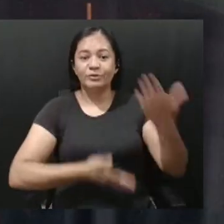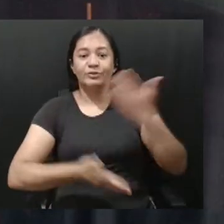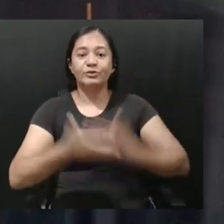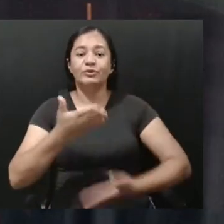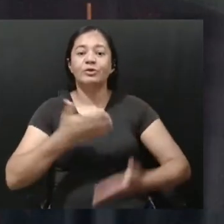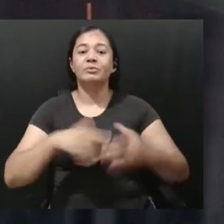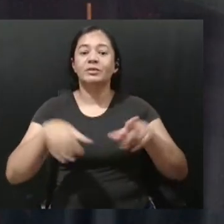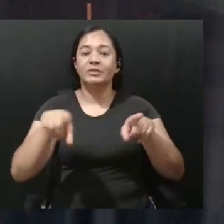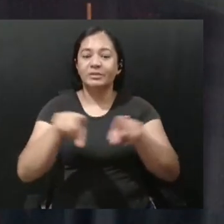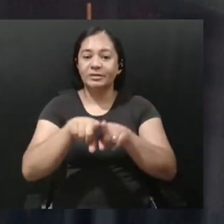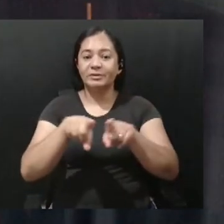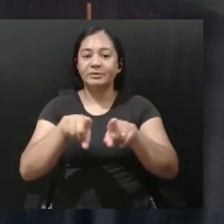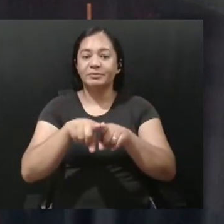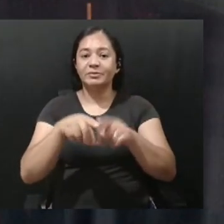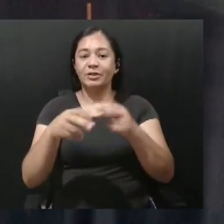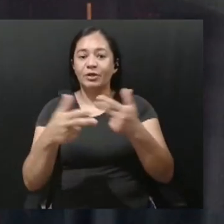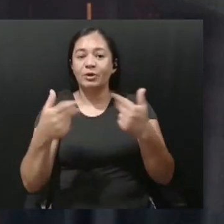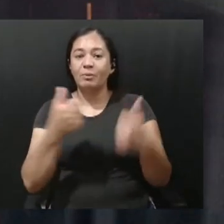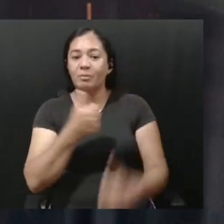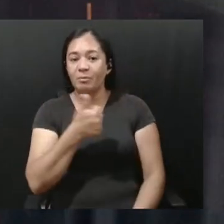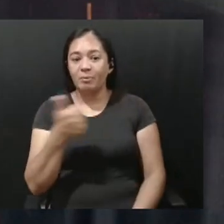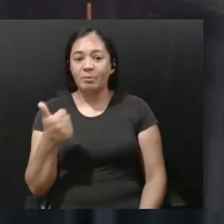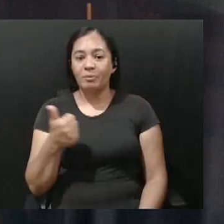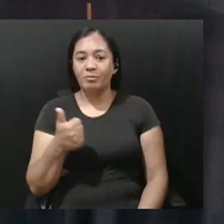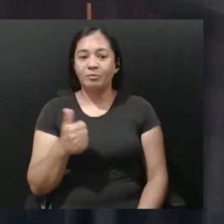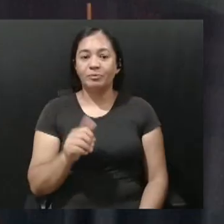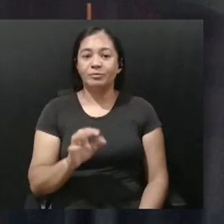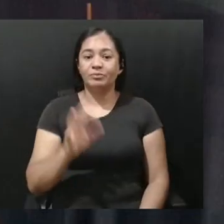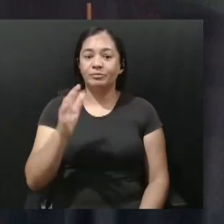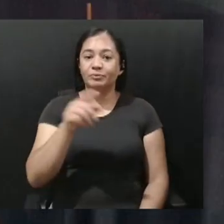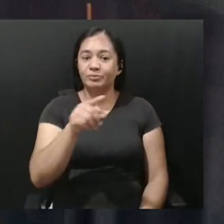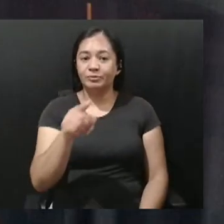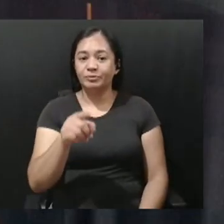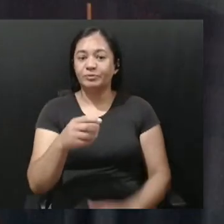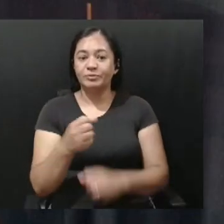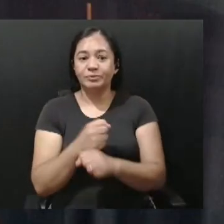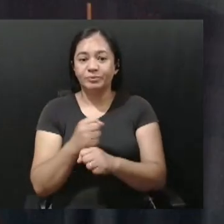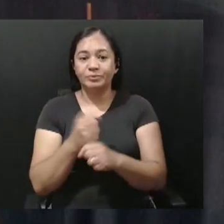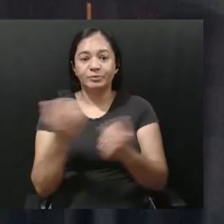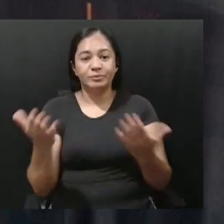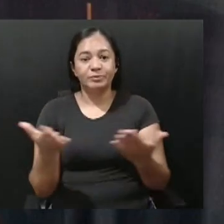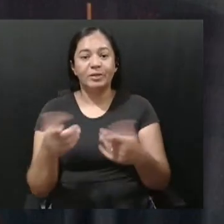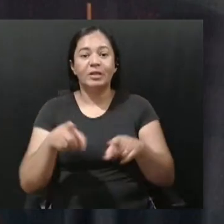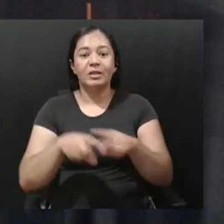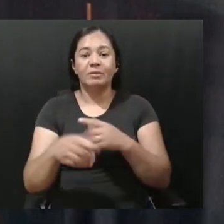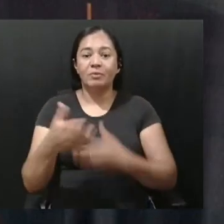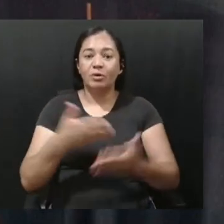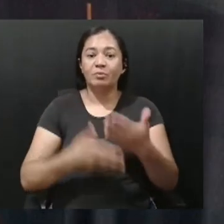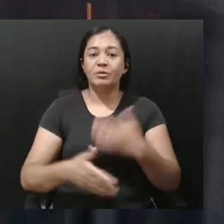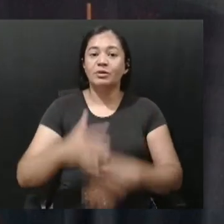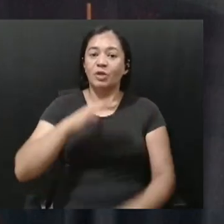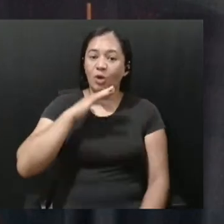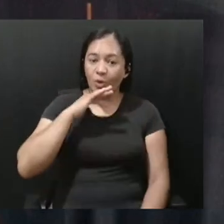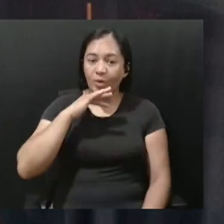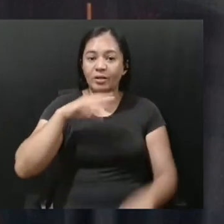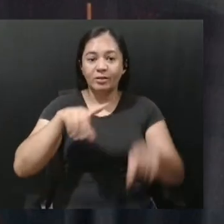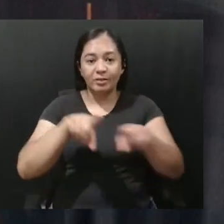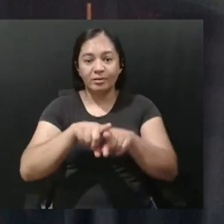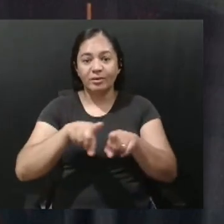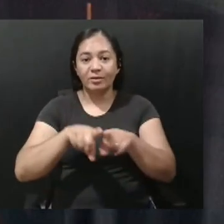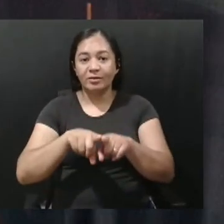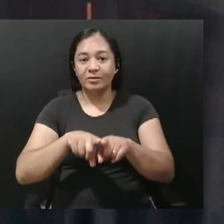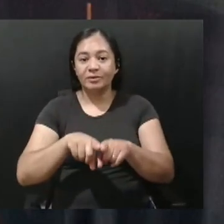coisas boas que aconteceram com você nesse uhum, ano, compartilhar as coisas ruins também, né, sim. receber um suporte,